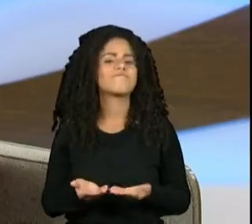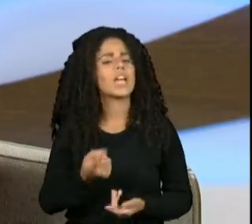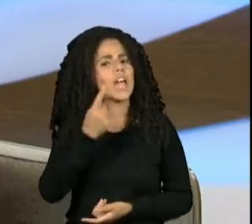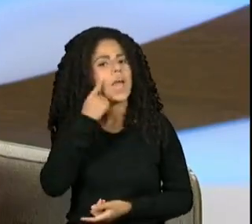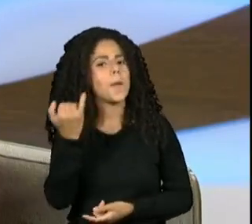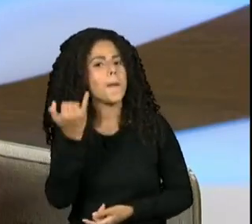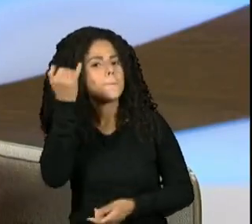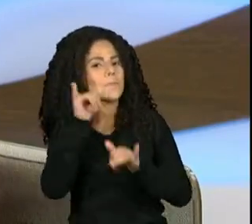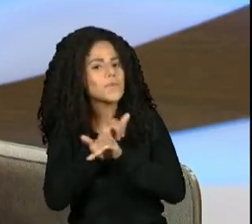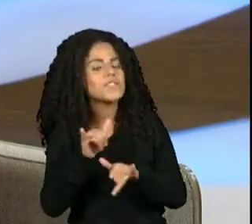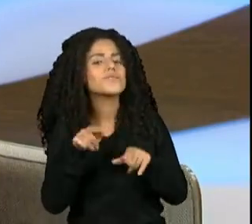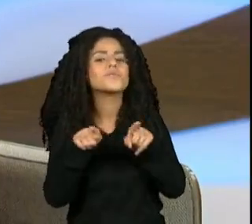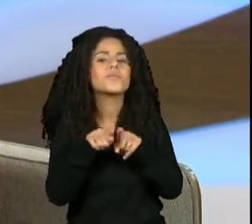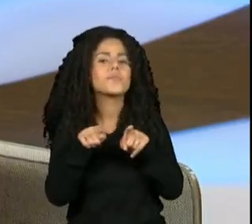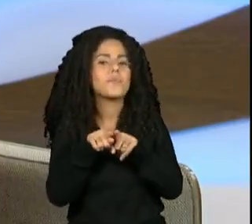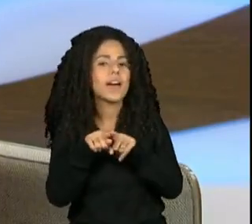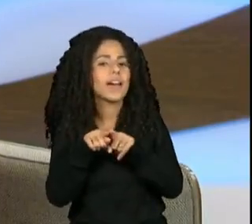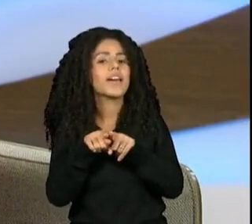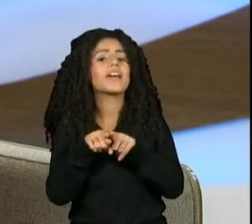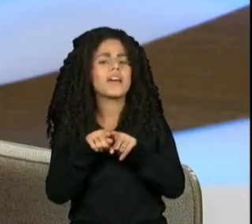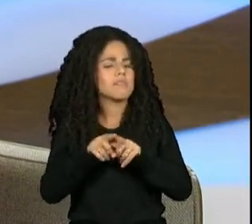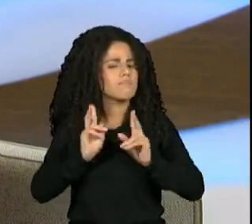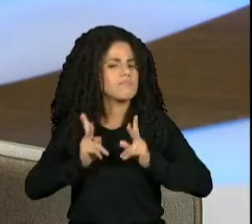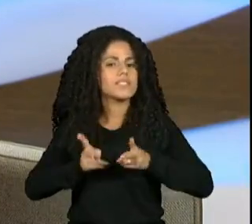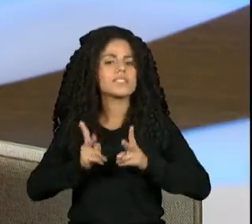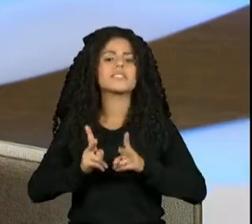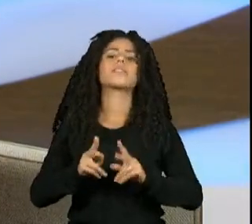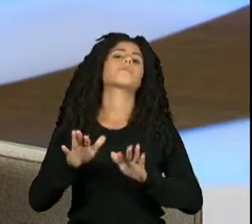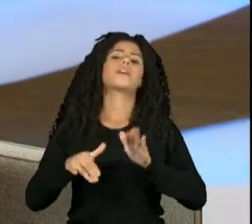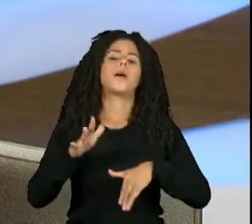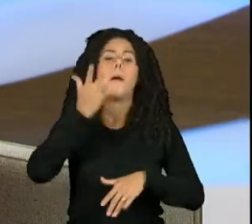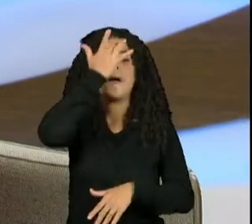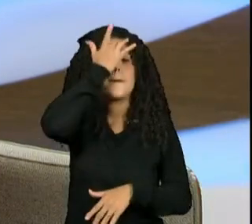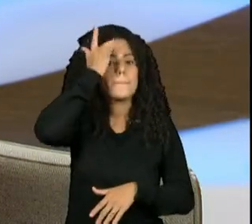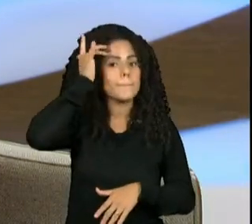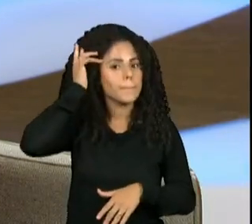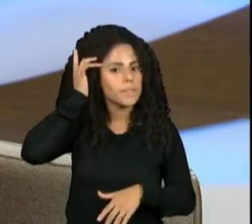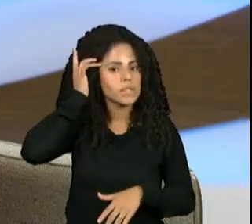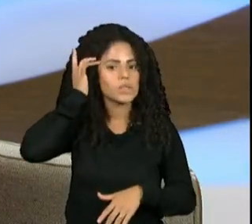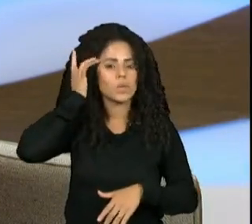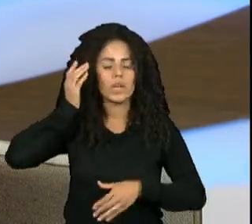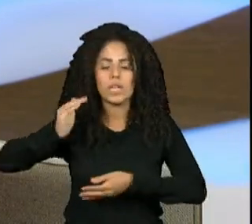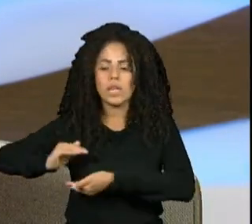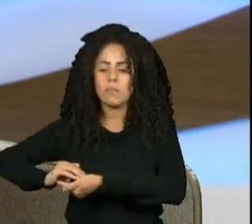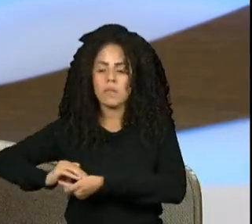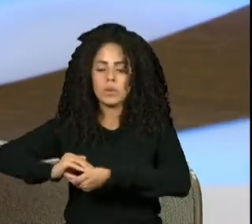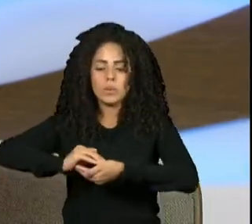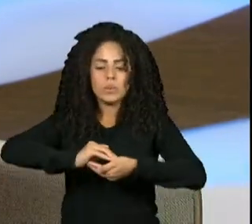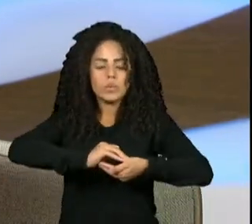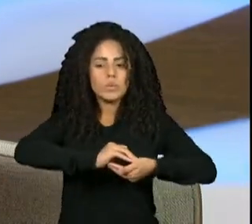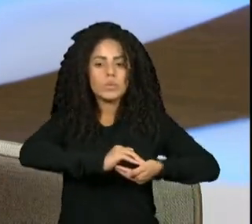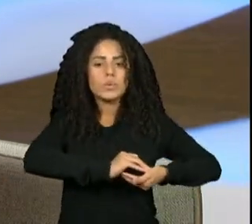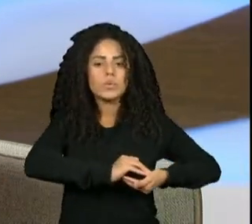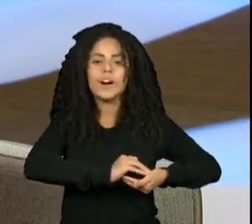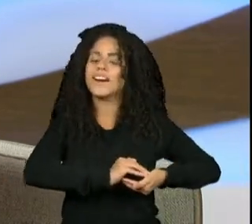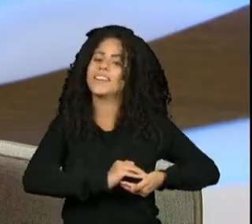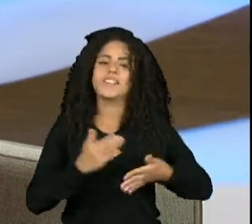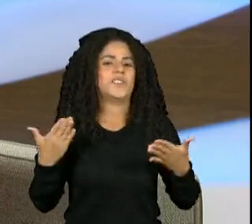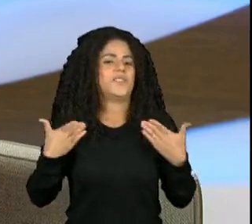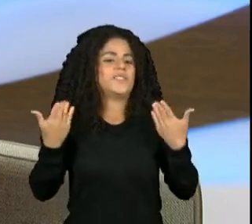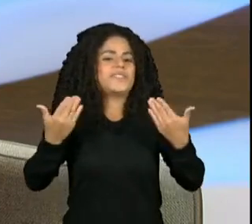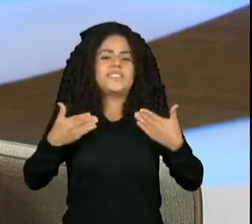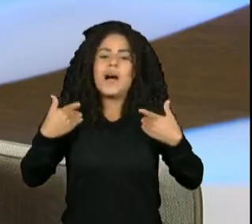muito importante a gente lembrar é que toda vez que uma pessoa recebe um transplante, obviamente que é uma alegria